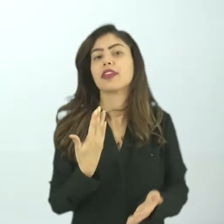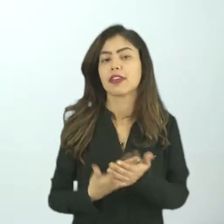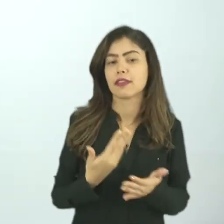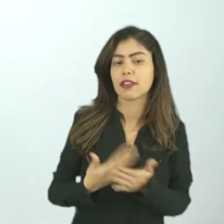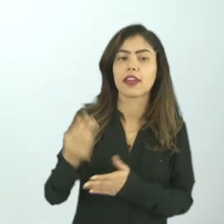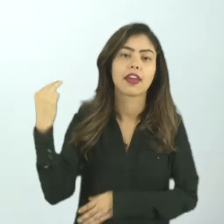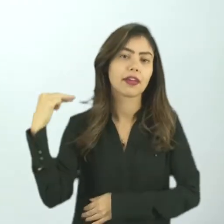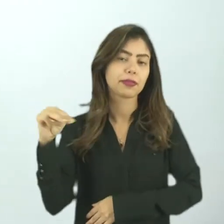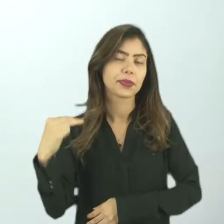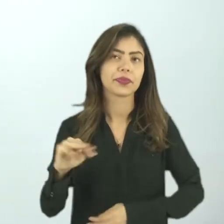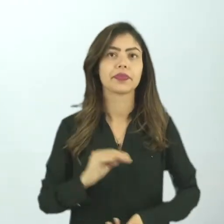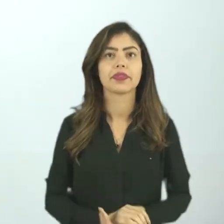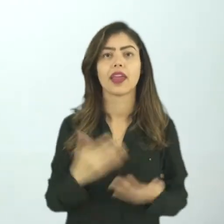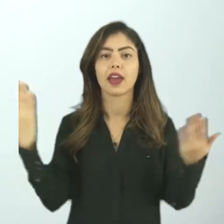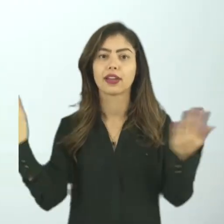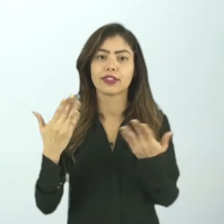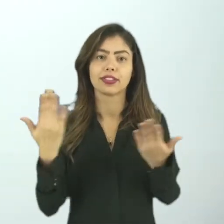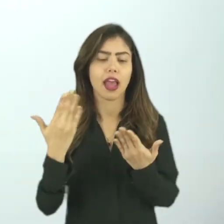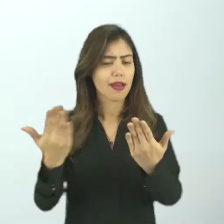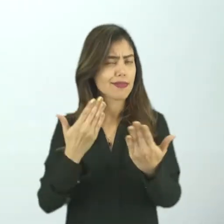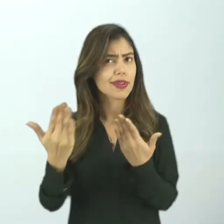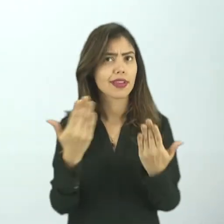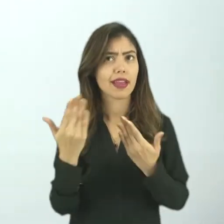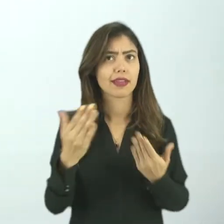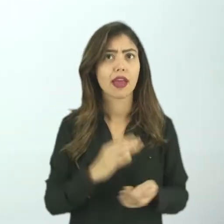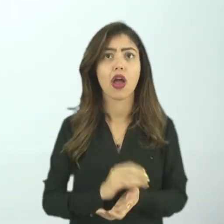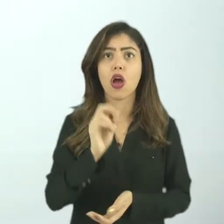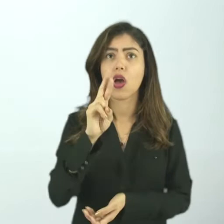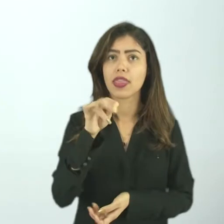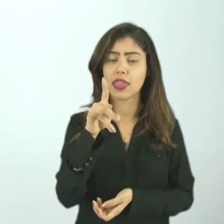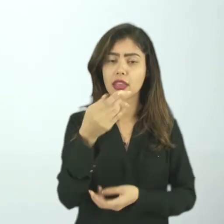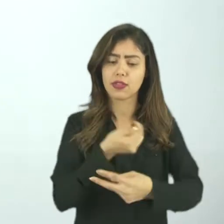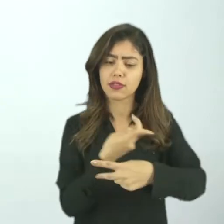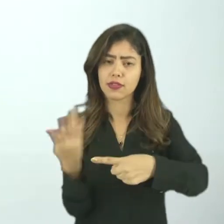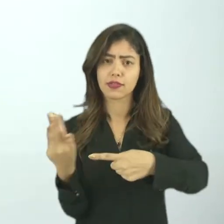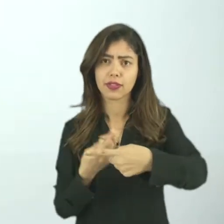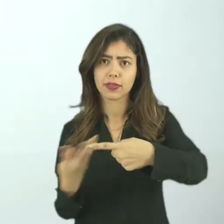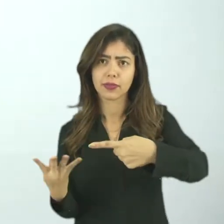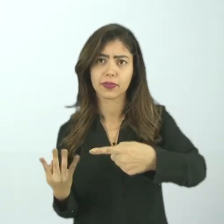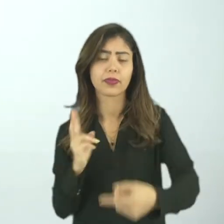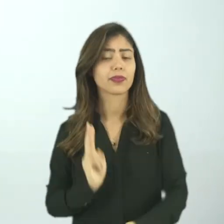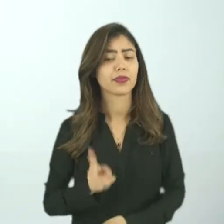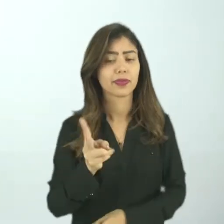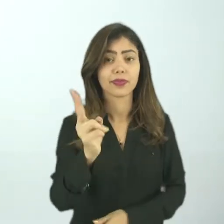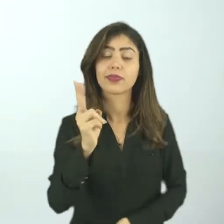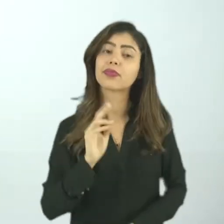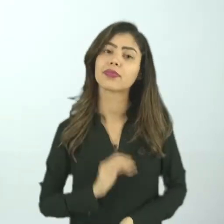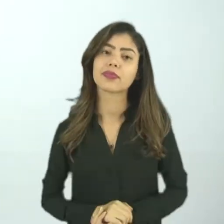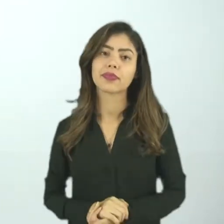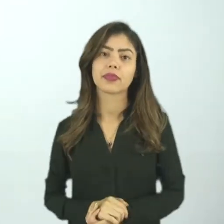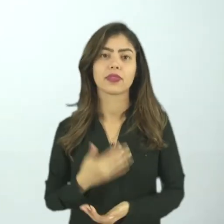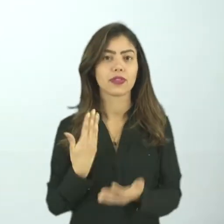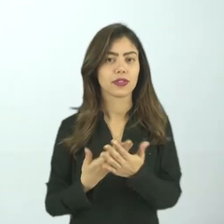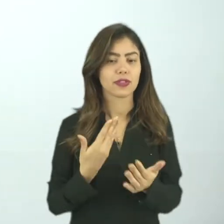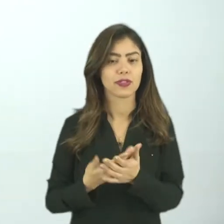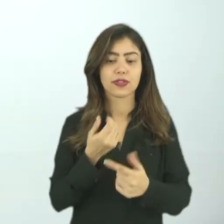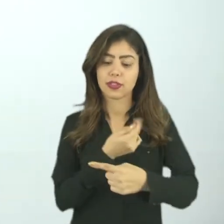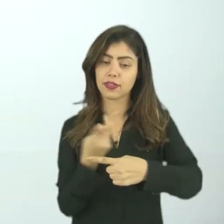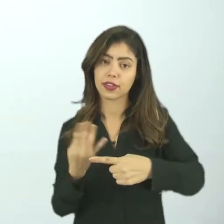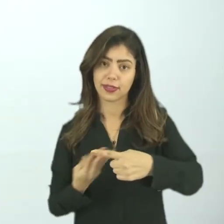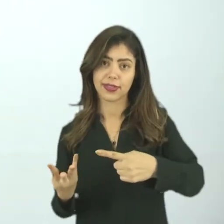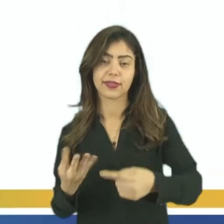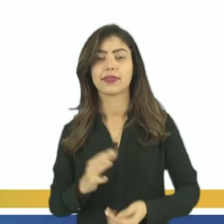do estado do acre hoje nossa aula será sobre comparação e ordenação de frações vamos dar continuidade aí o nosso estudo de frações